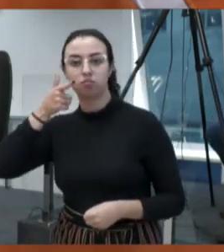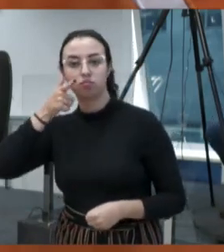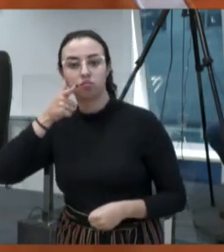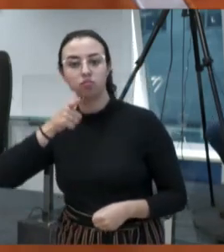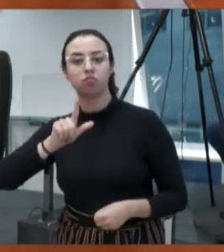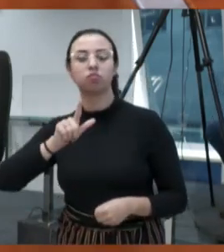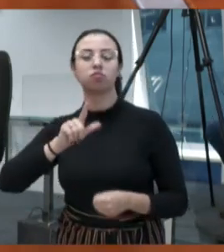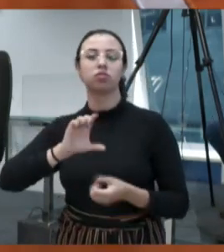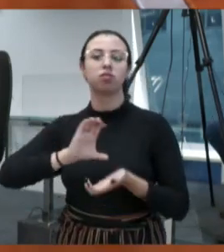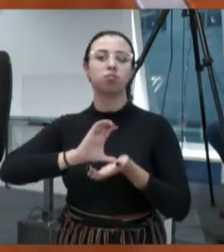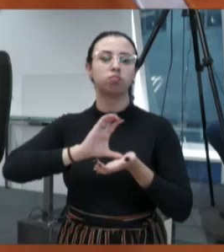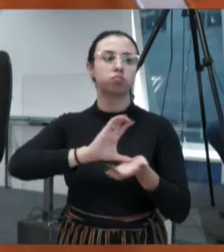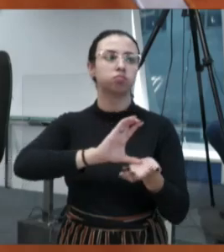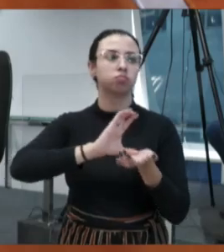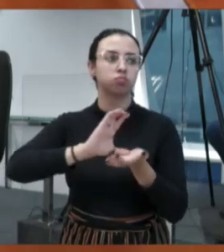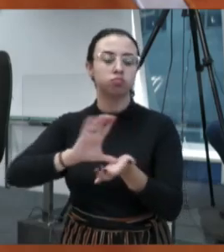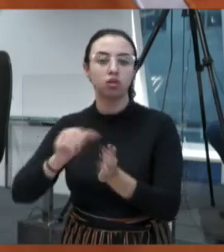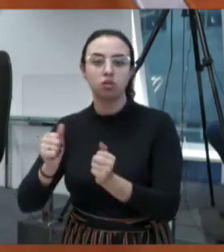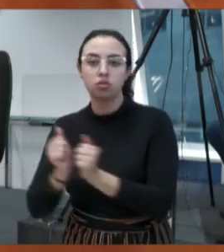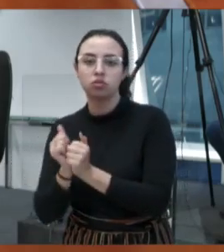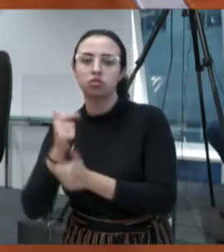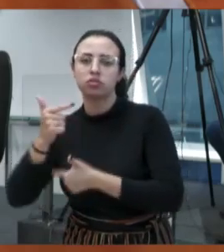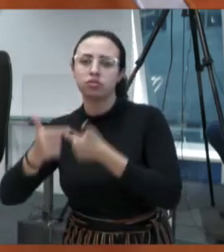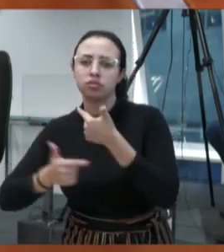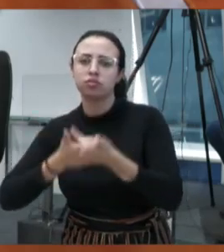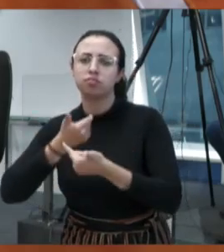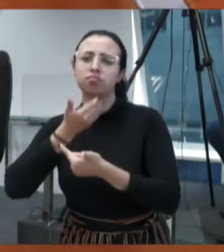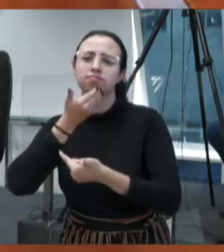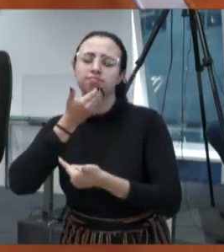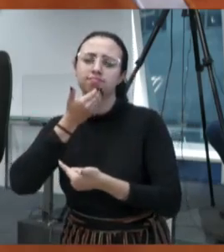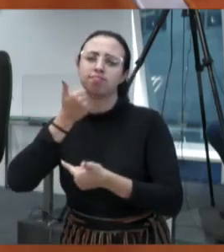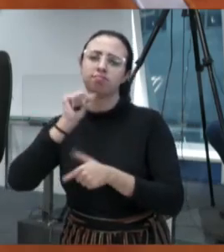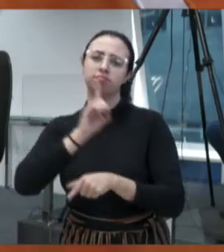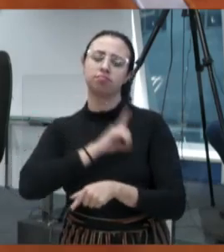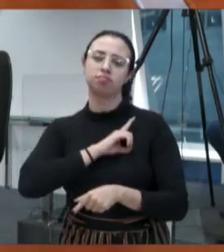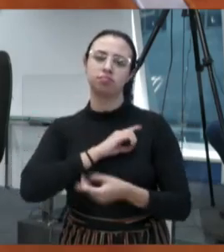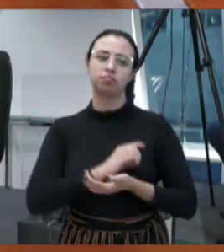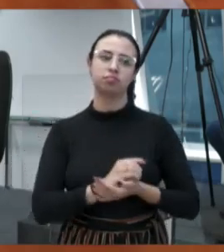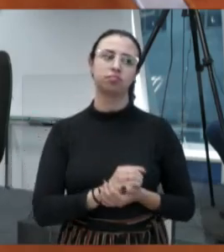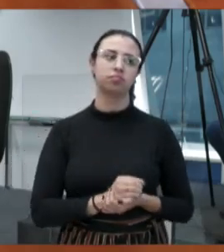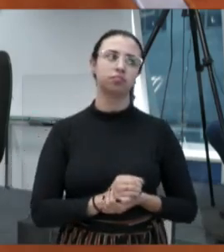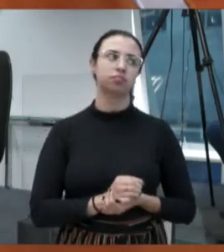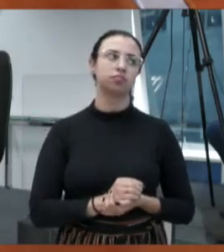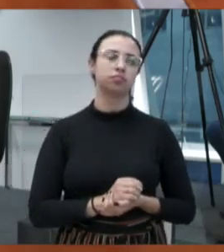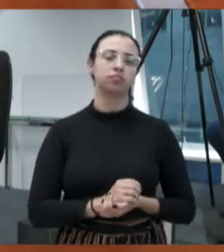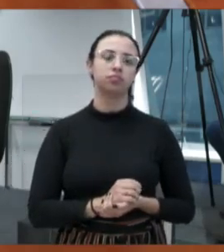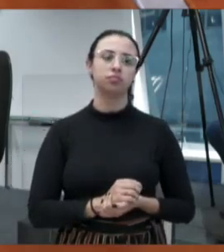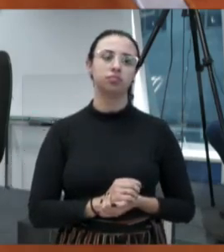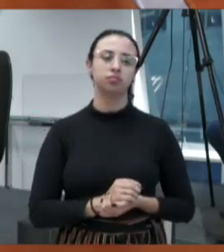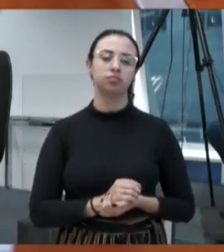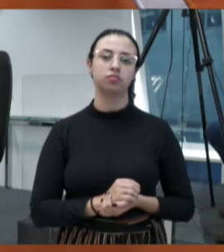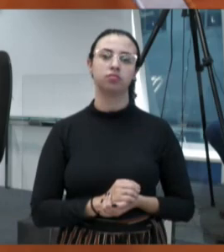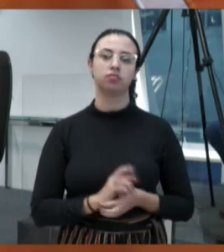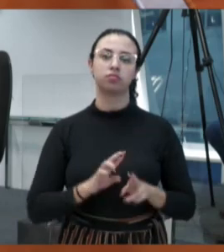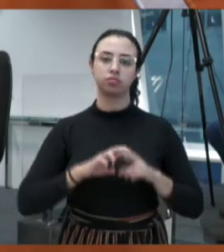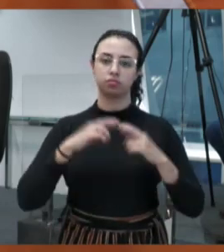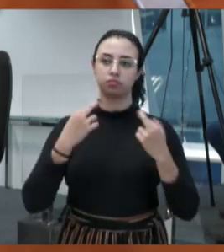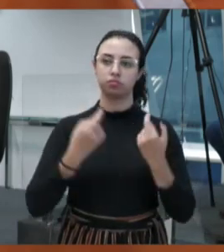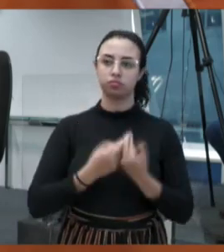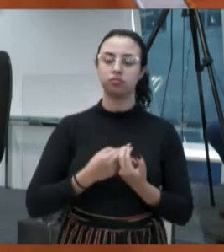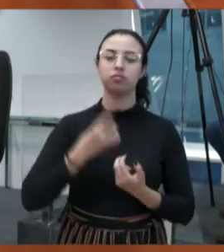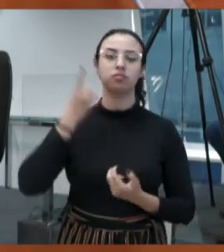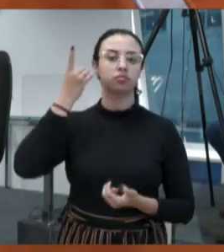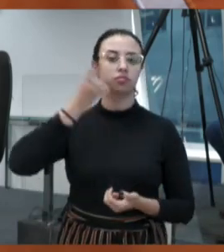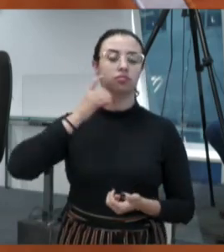algumas emendas para que juntos possamos trabalhar para uma Divinópolis melhor. Também, em reunião com o deputado Eduardo Azevedo,